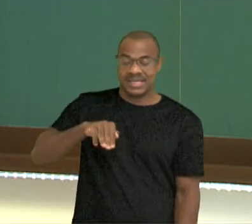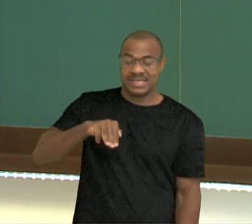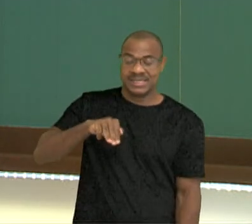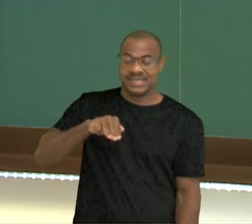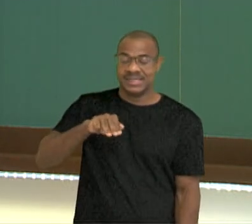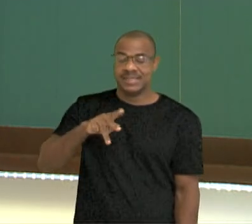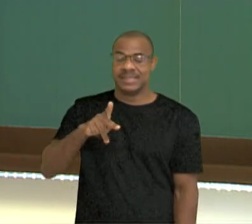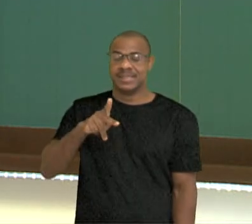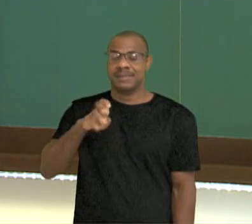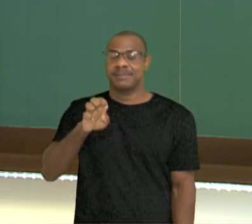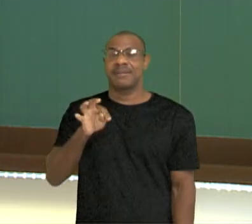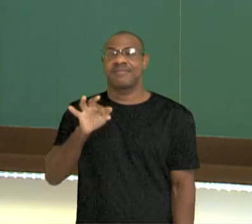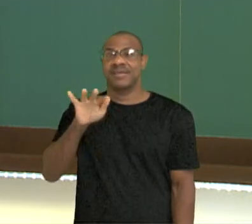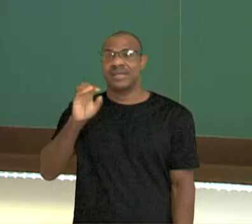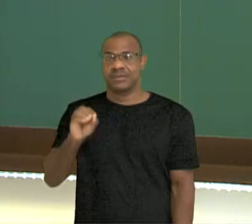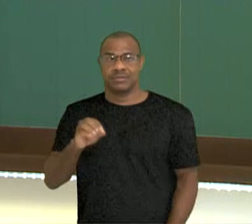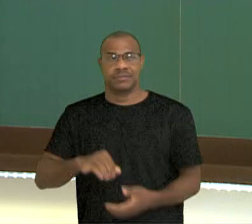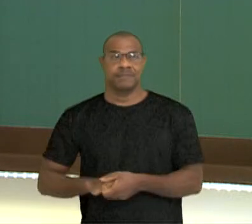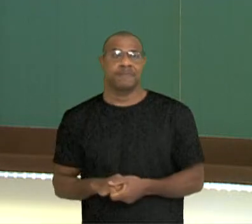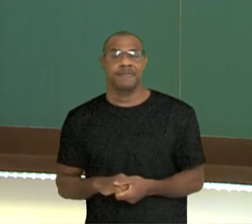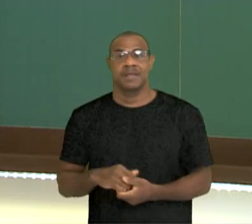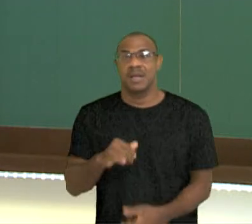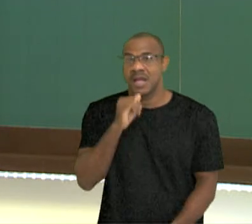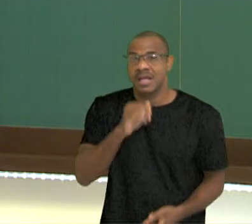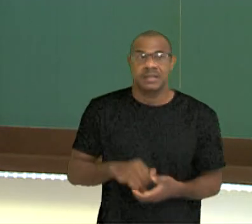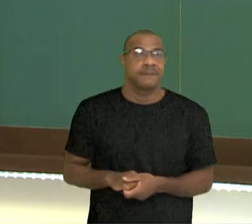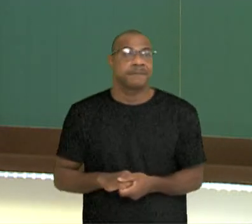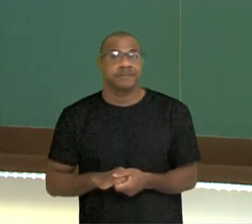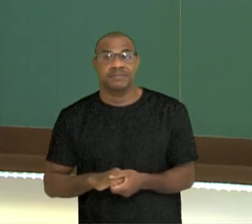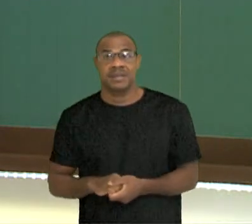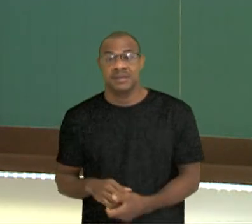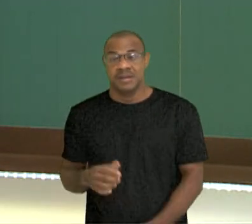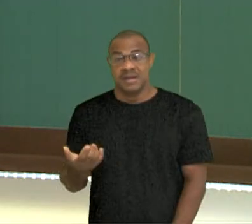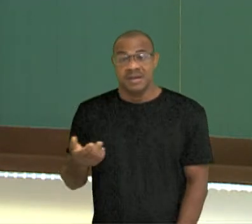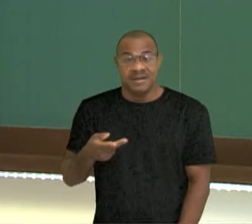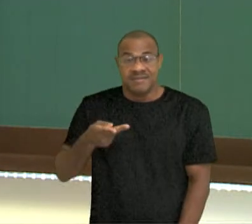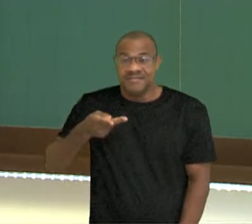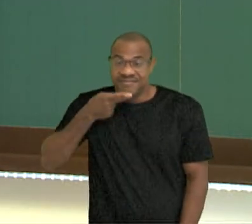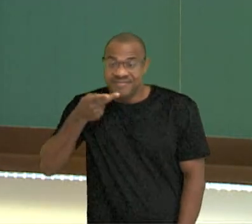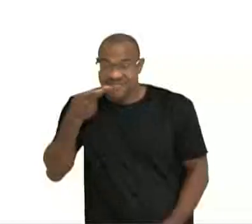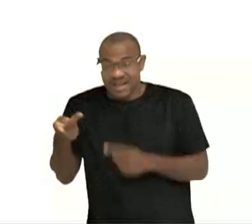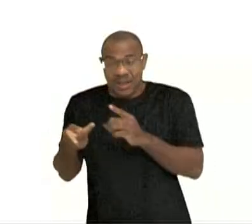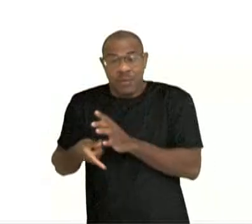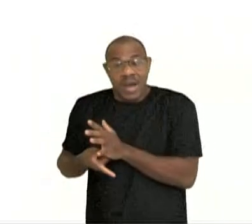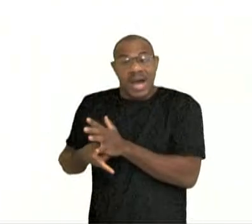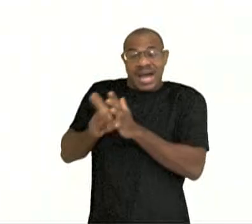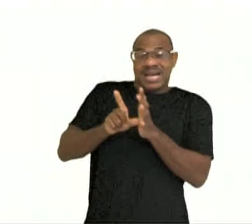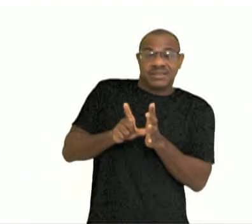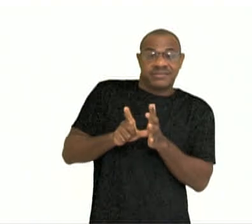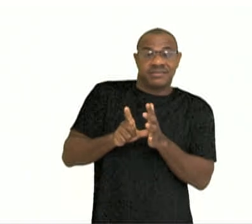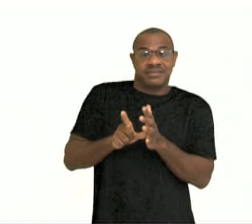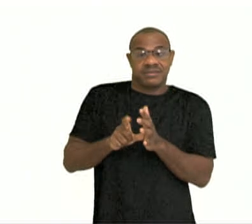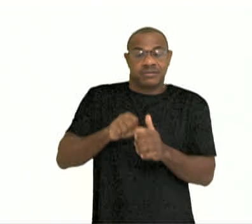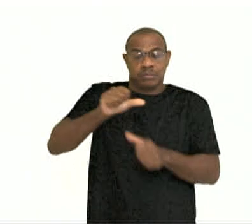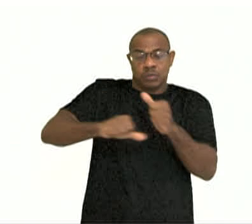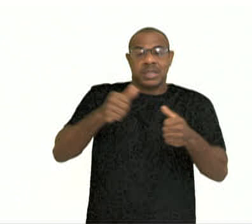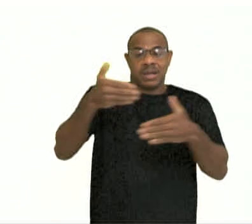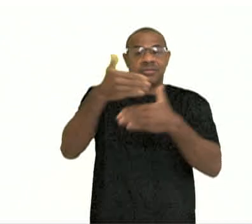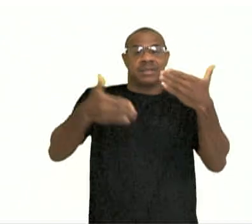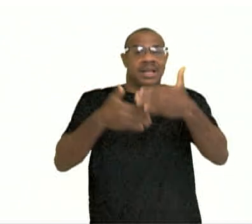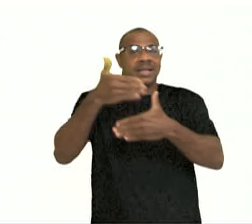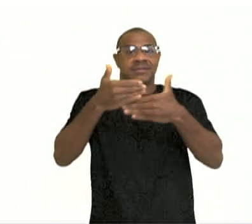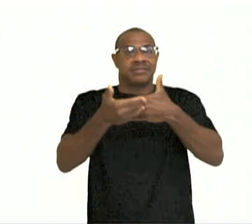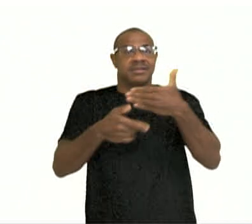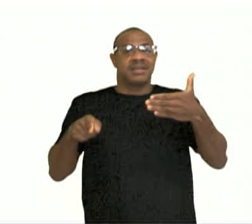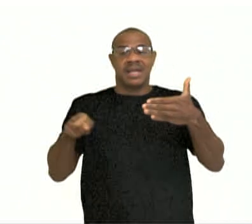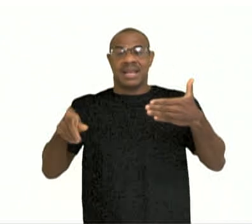digo, falara antes de trocar o slide. Quando essa ação é imediatamente antes de outra, eu